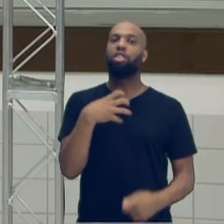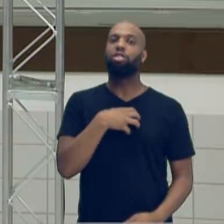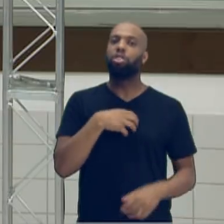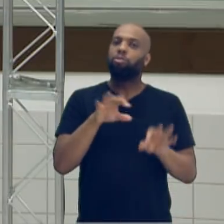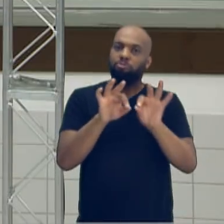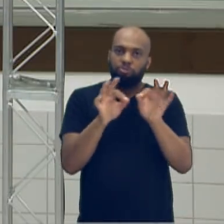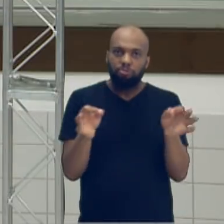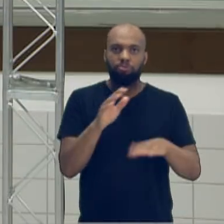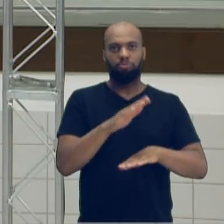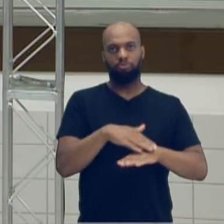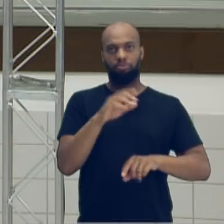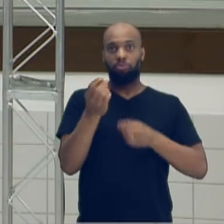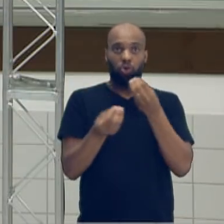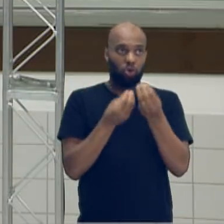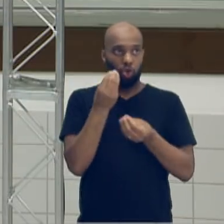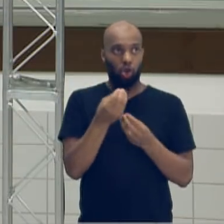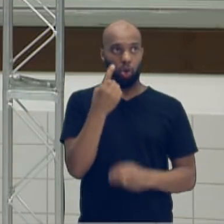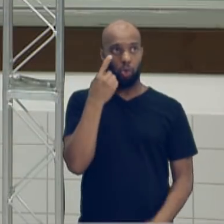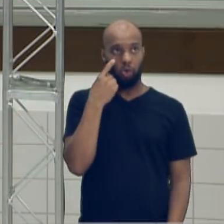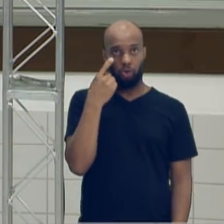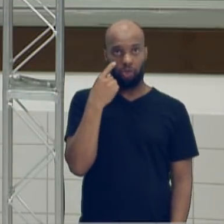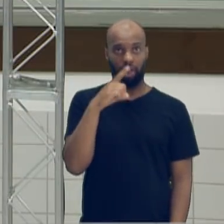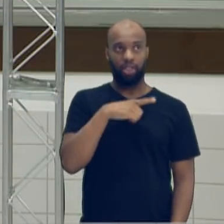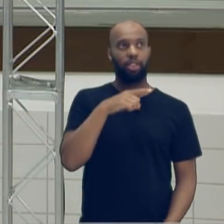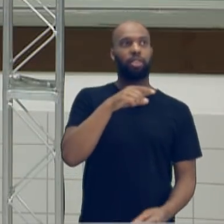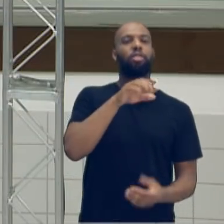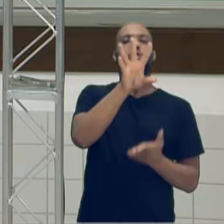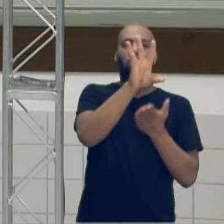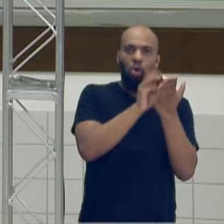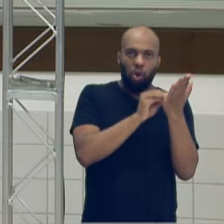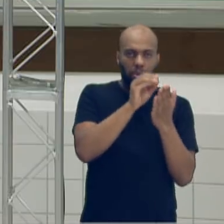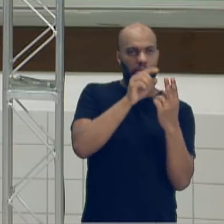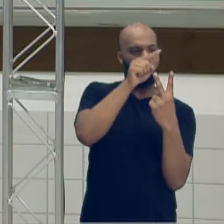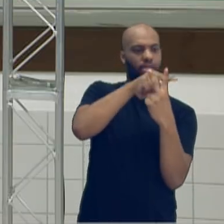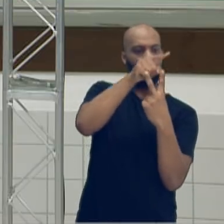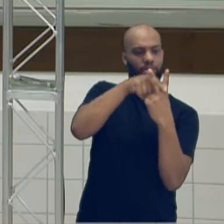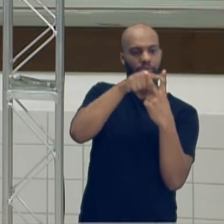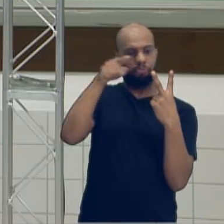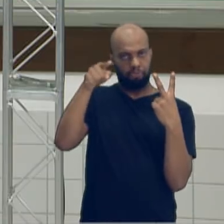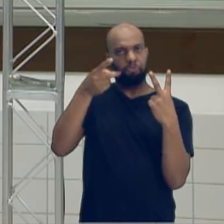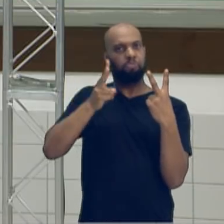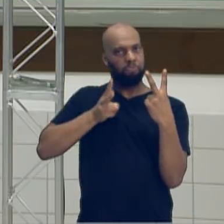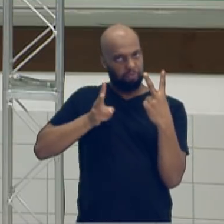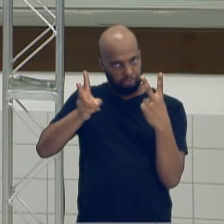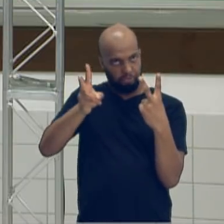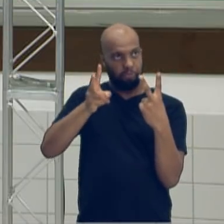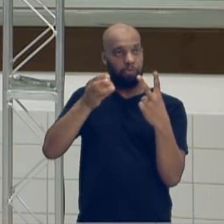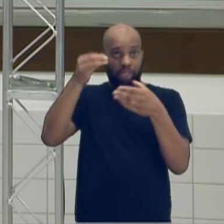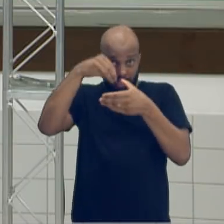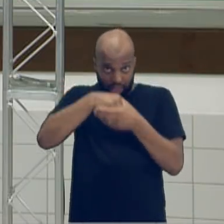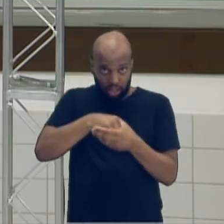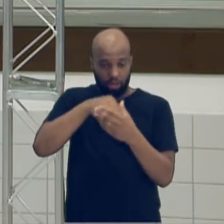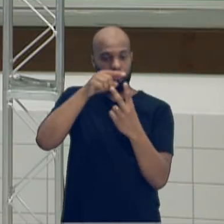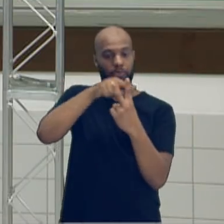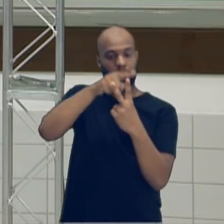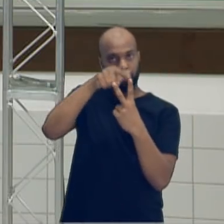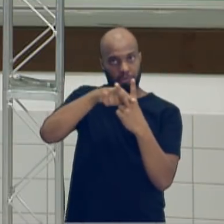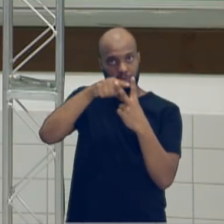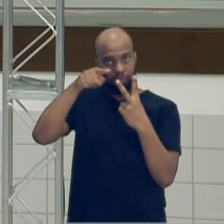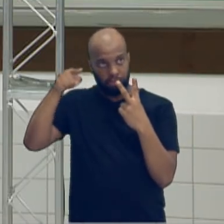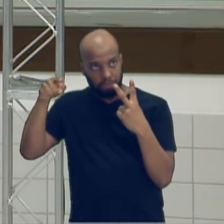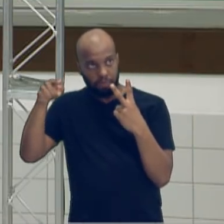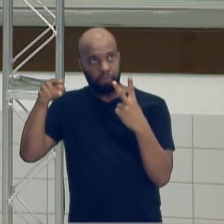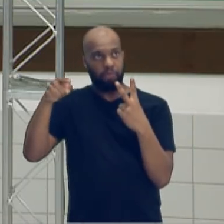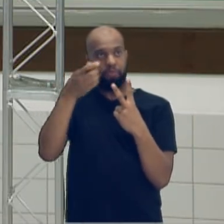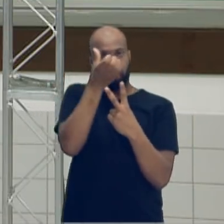simplificada. Então, nesse caso, né, nós vamos manter aqui a raiz quadrada, vamos manter a